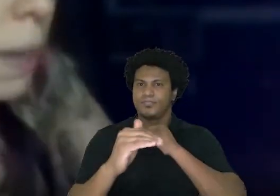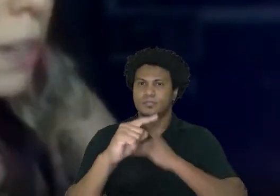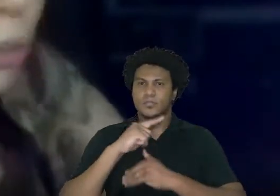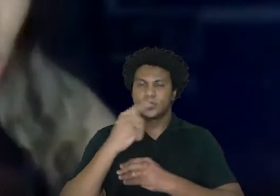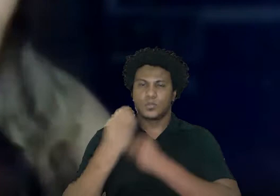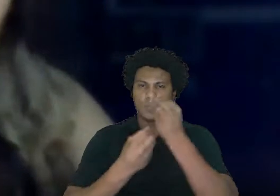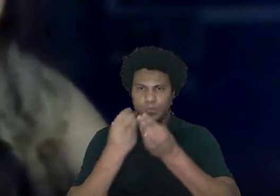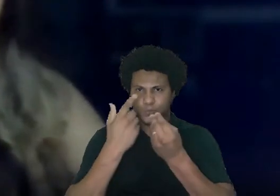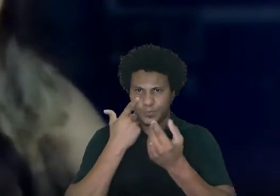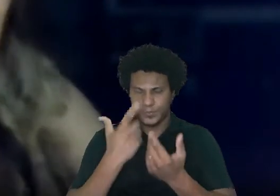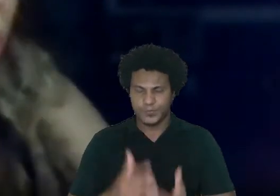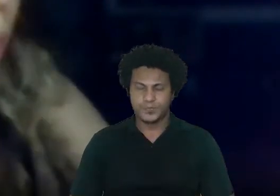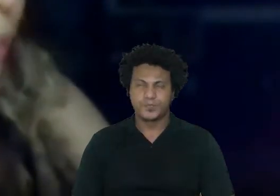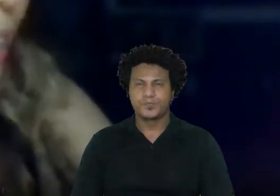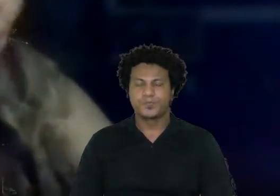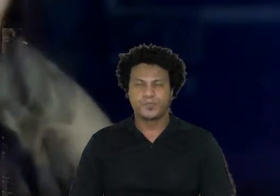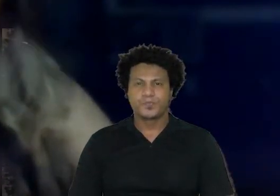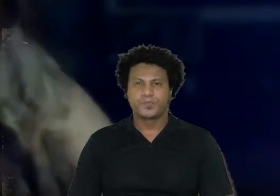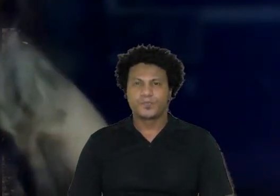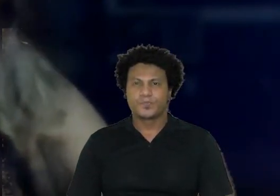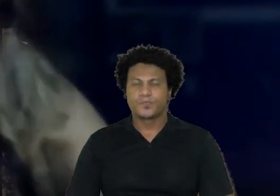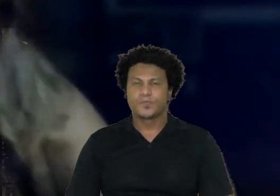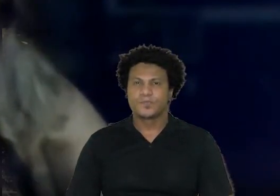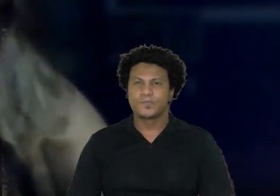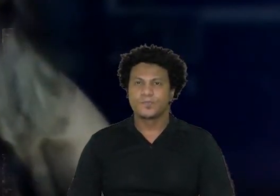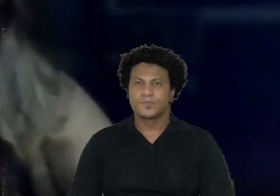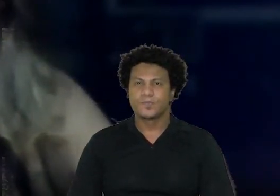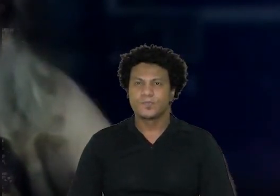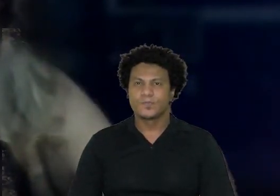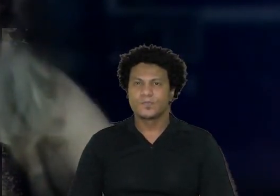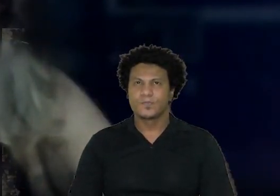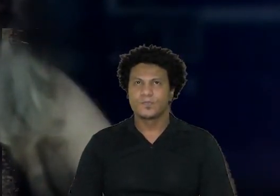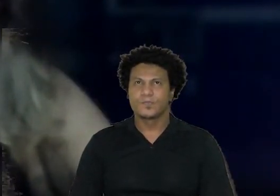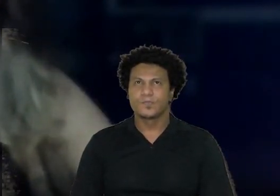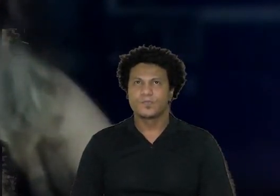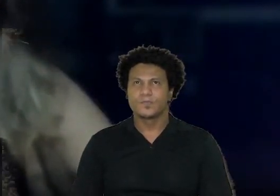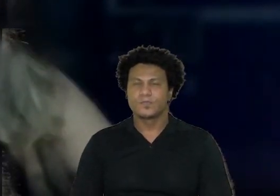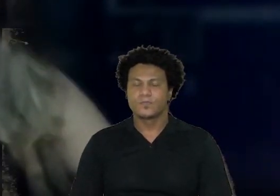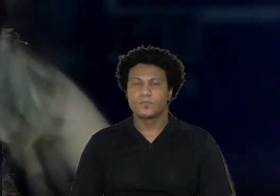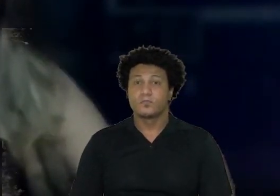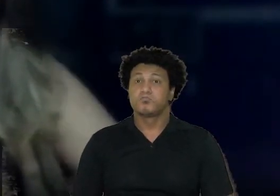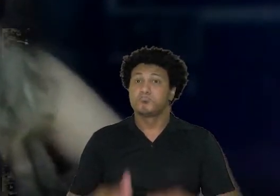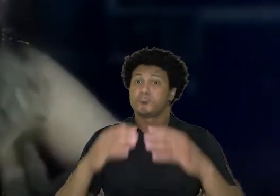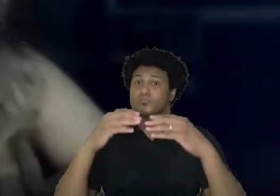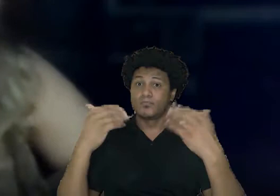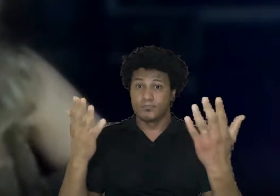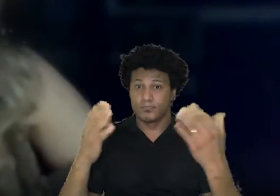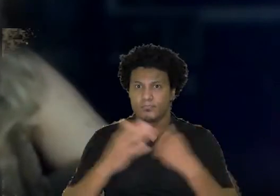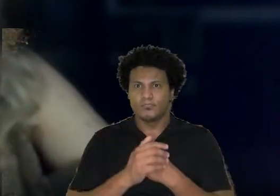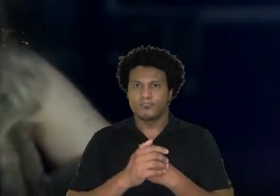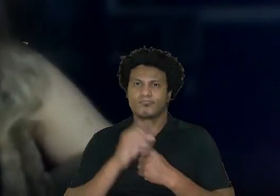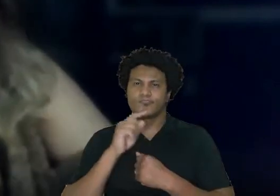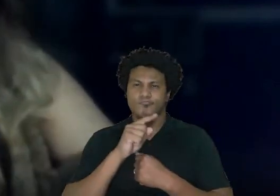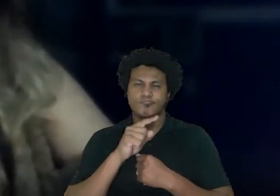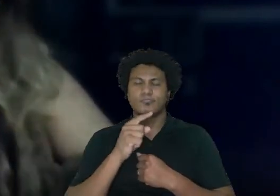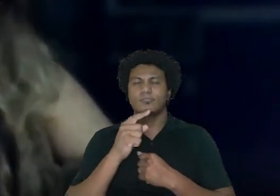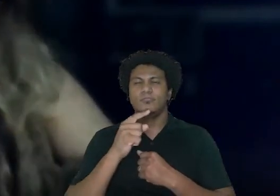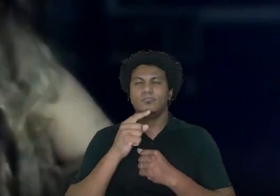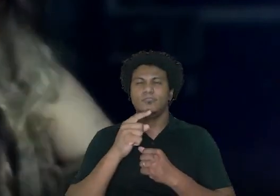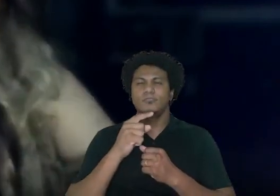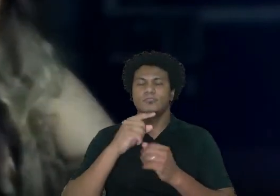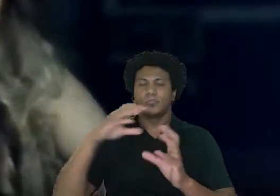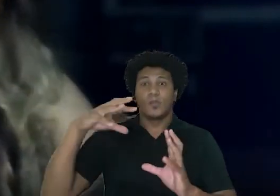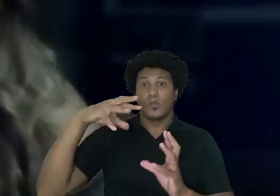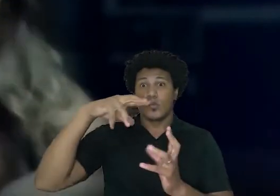Sinuosa partiu desse projeto, que se chama Partindo do Princípio de que a Terra é Plana, Eu Sou Toda Curva e Desvio. Vou ler rapidinho